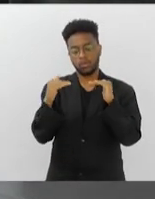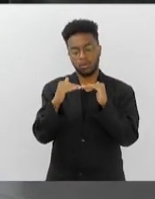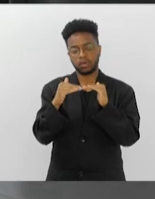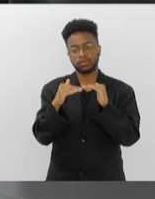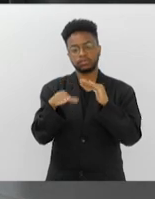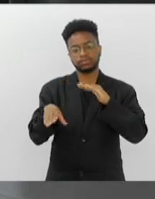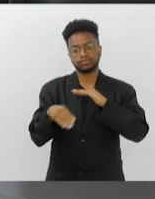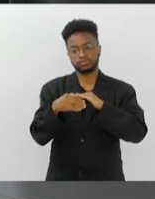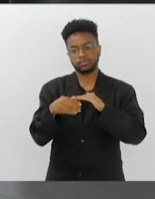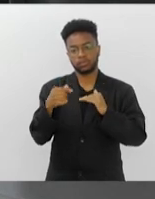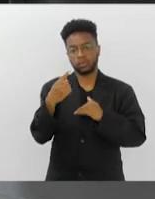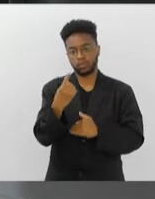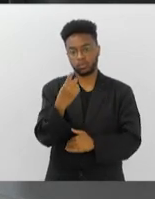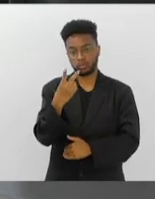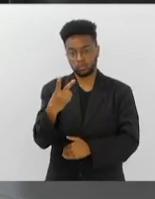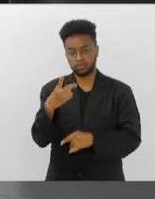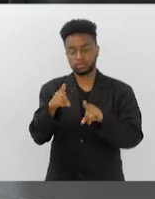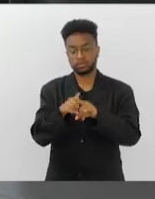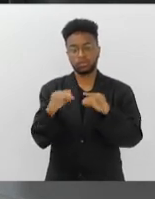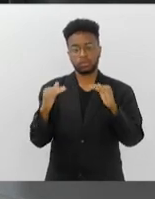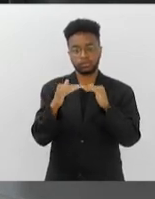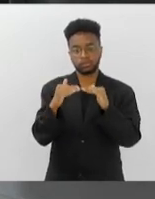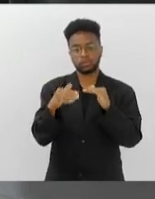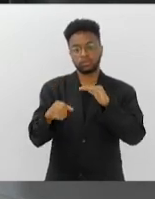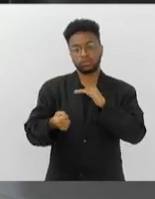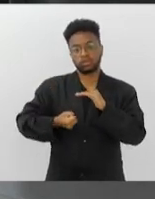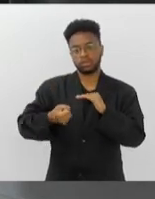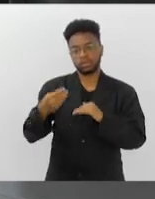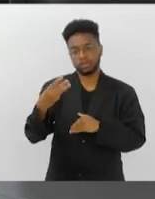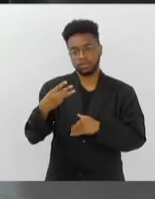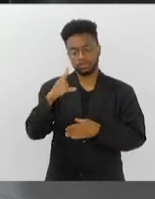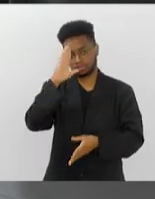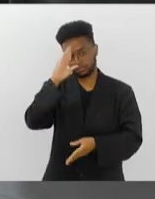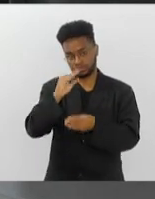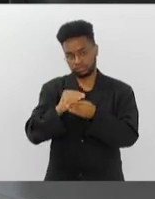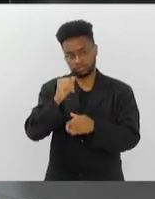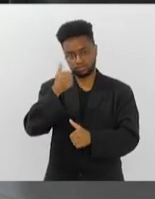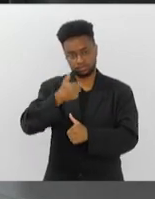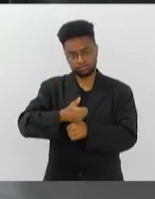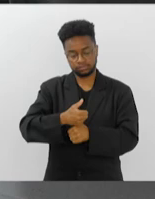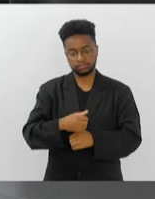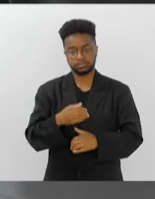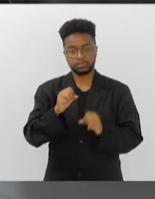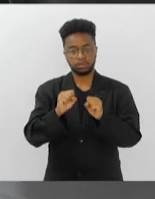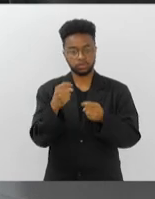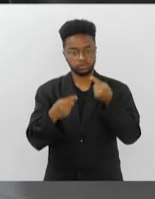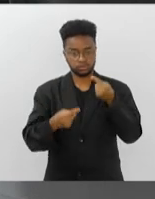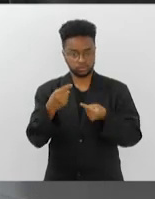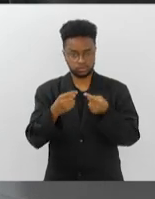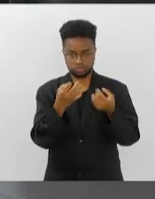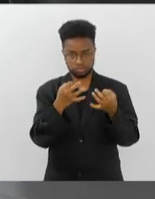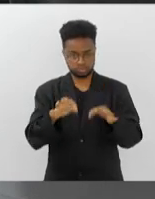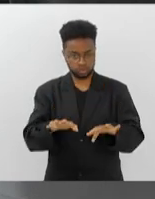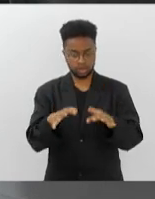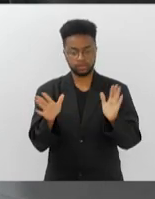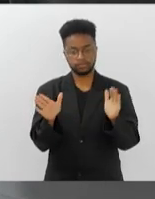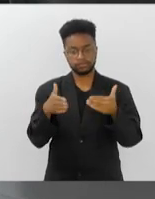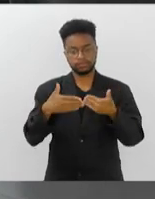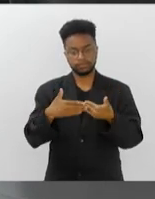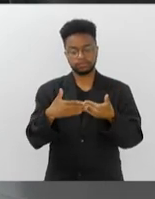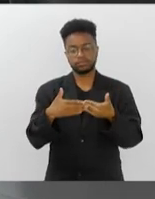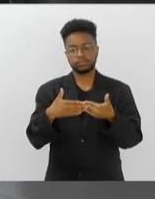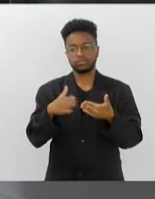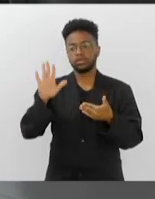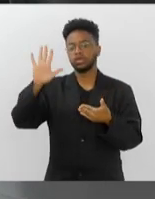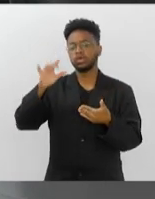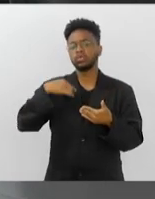subemenda à emenda 3, concluindo por substitutivo. Em discussão. Não havendo quem queira discutir, é encerrada a discussão. Só